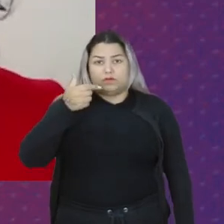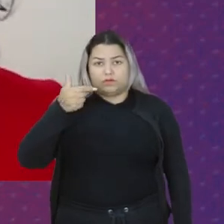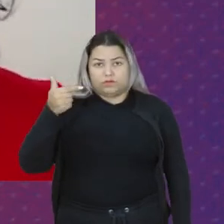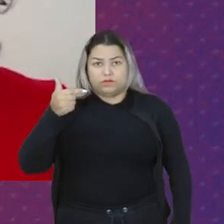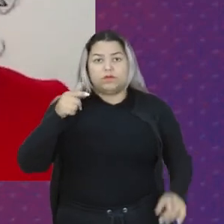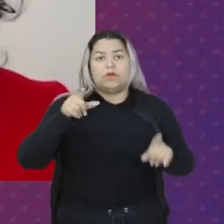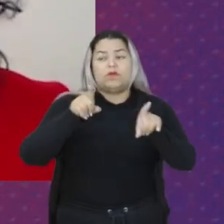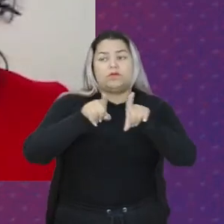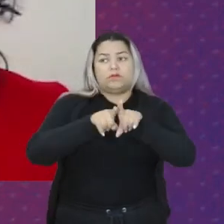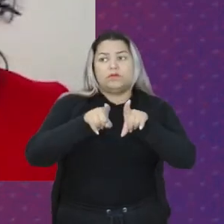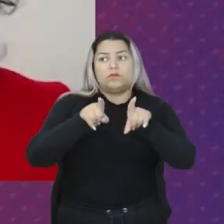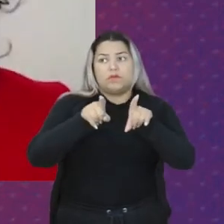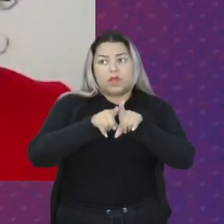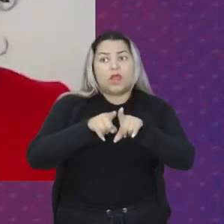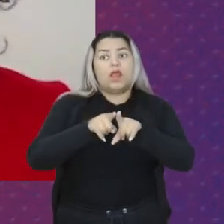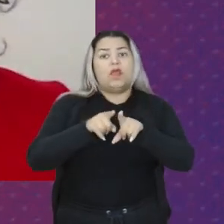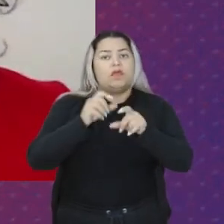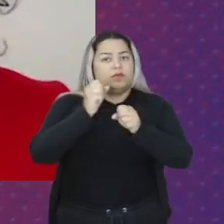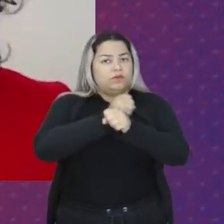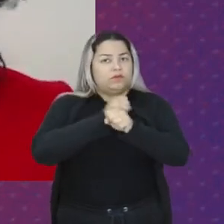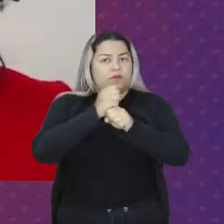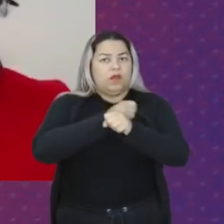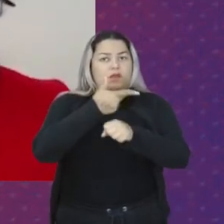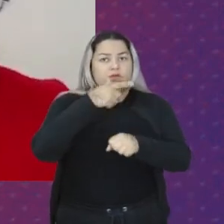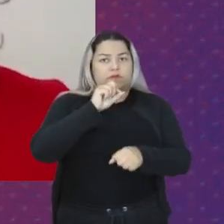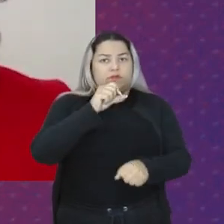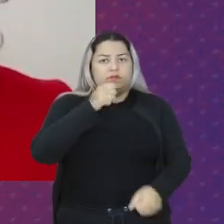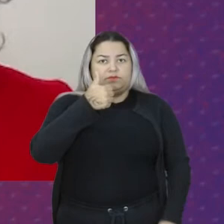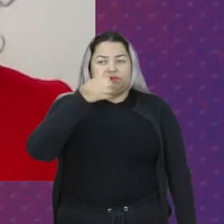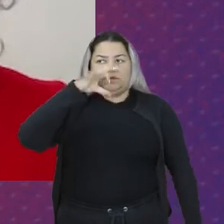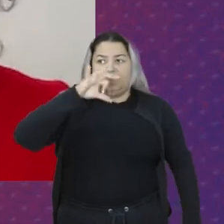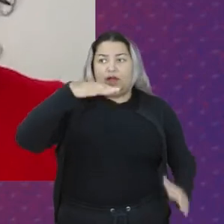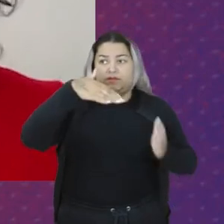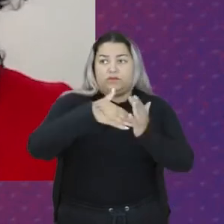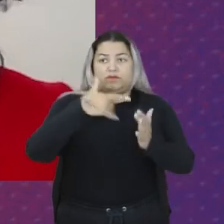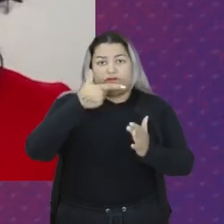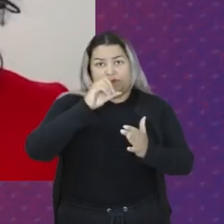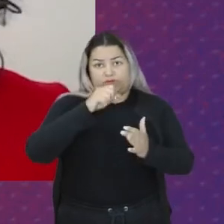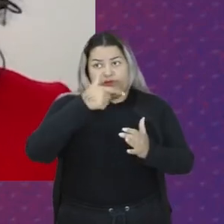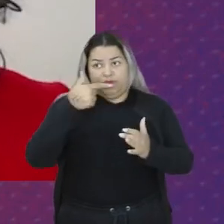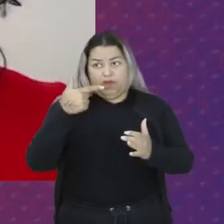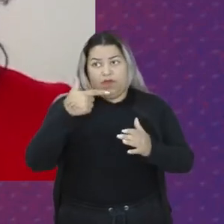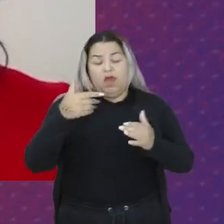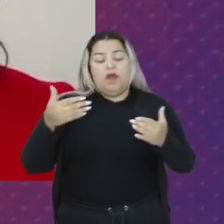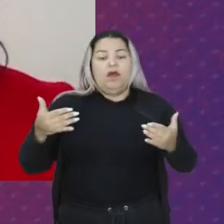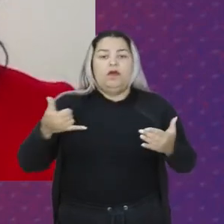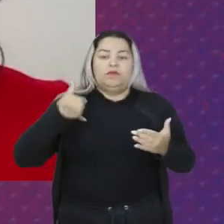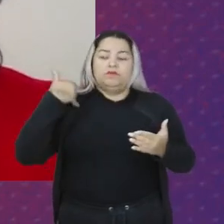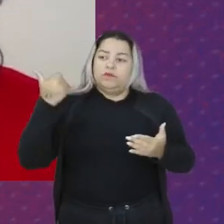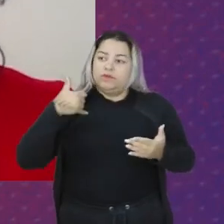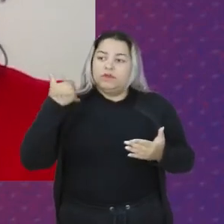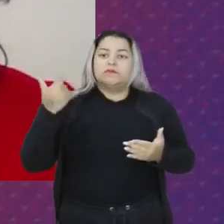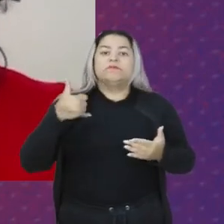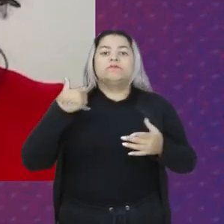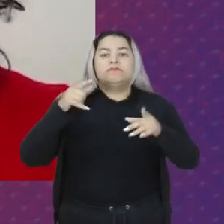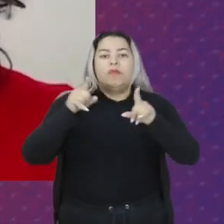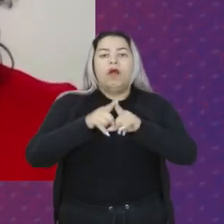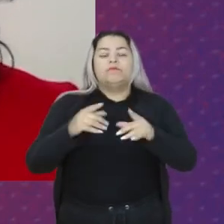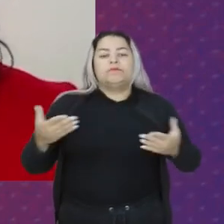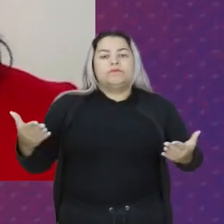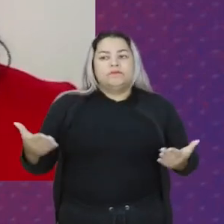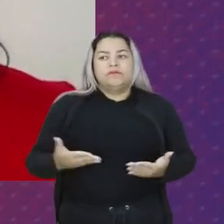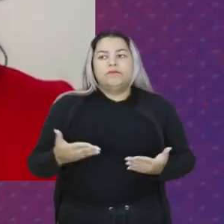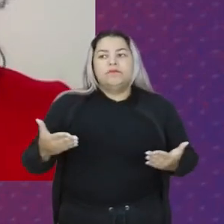73.442 casos neste ano, que eu falei, 2019 a 2021, nessa faixa etária. E aí,